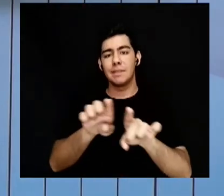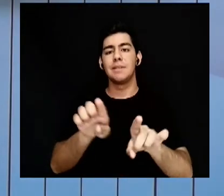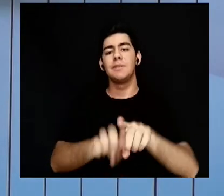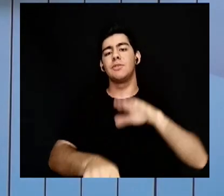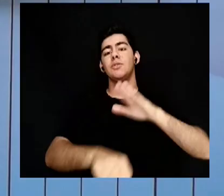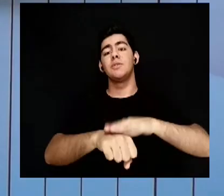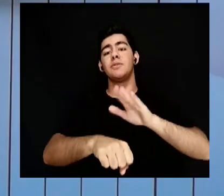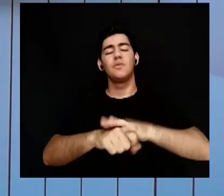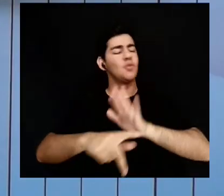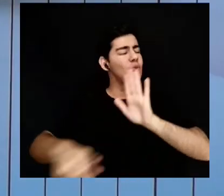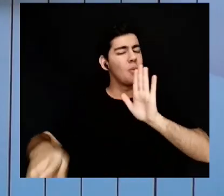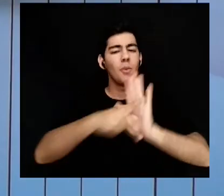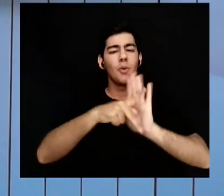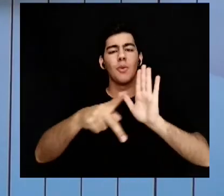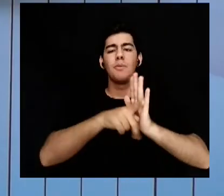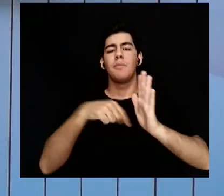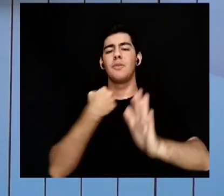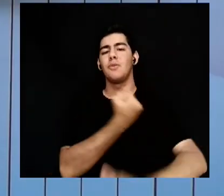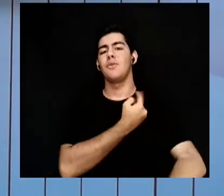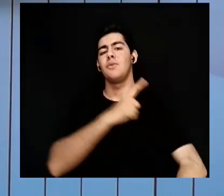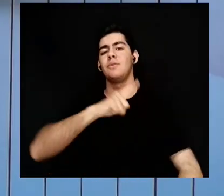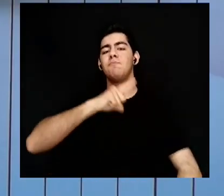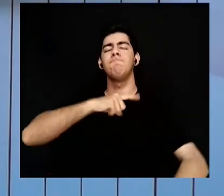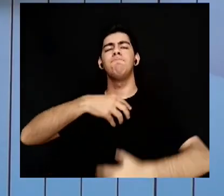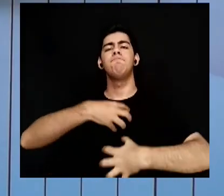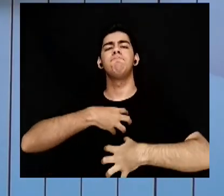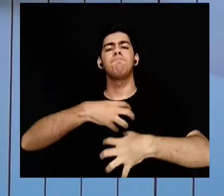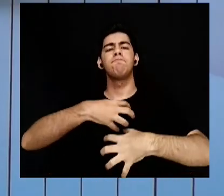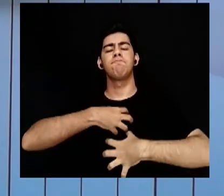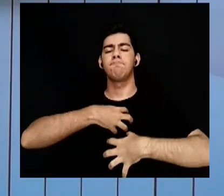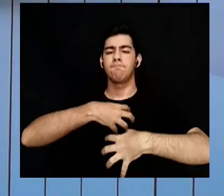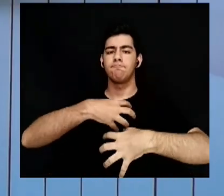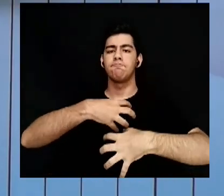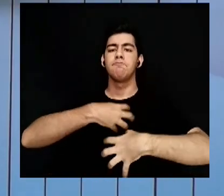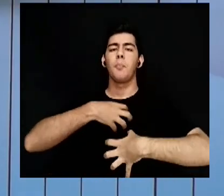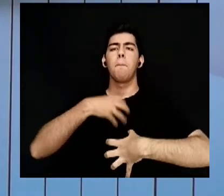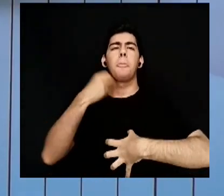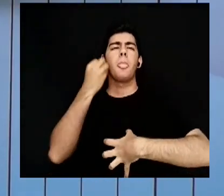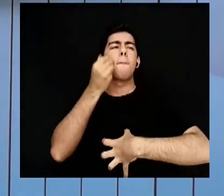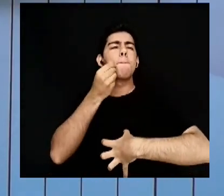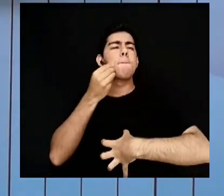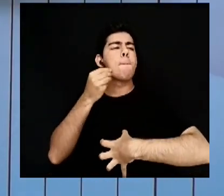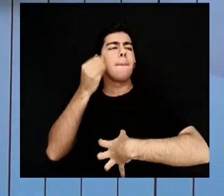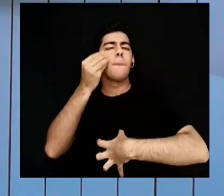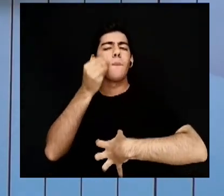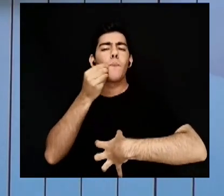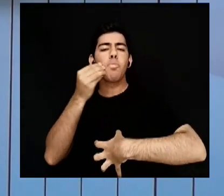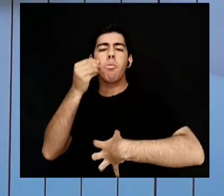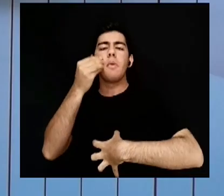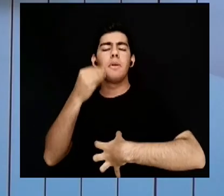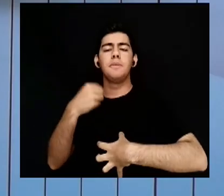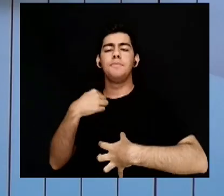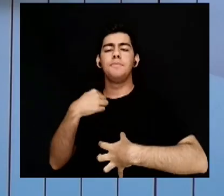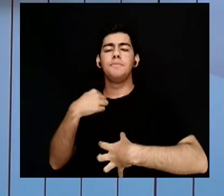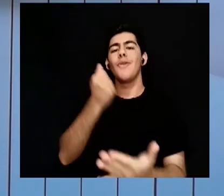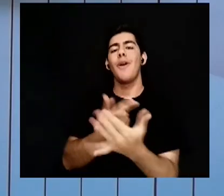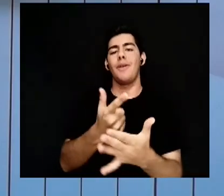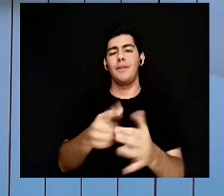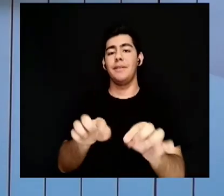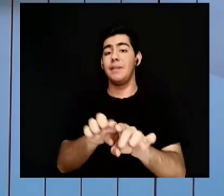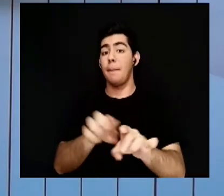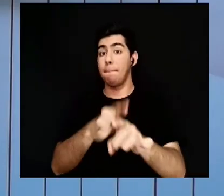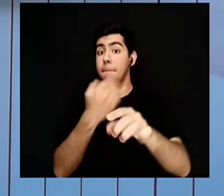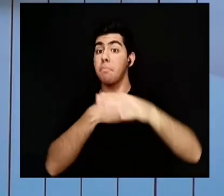gente tenha essa sensação de sabor, de bem-estar quando a gente consome. E para as crianças, qual que é